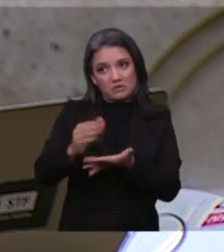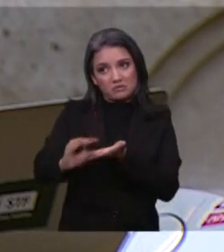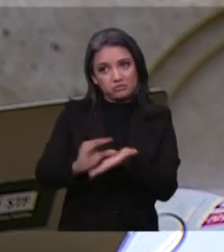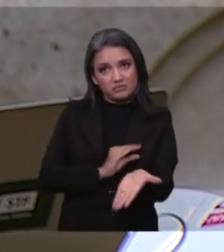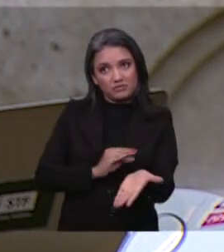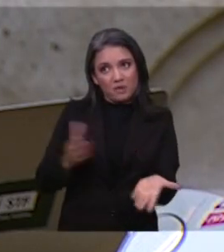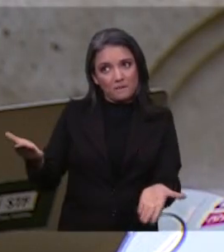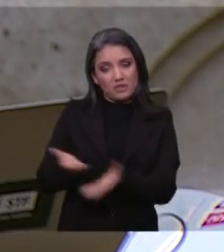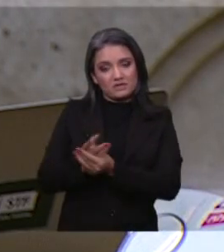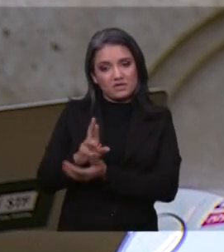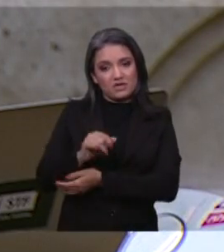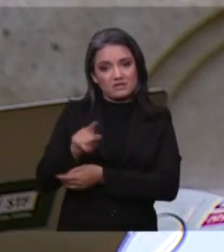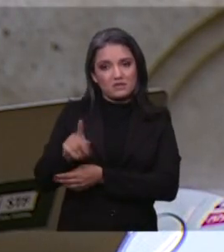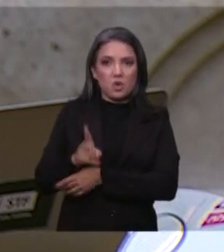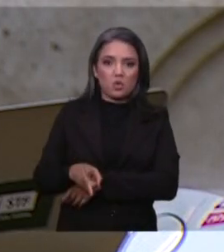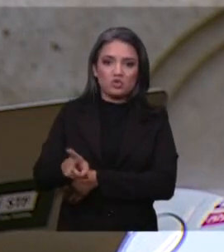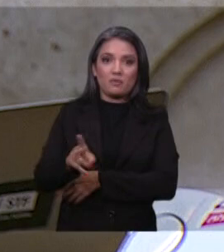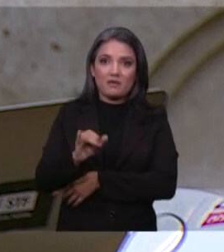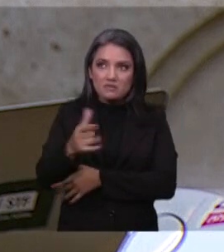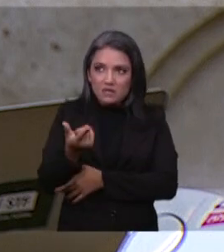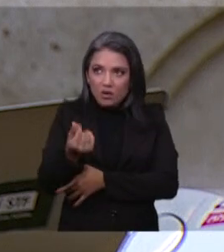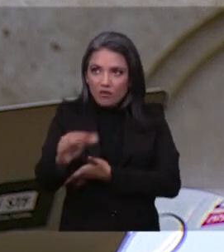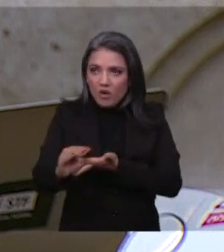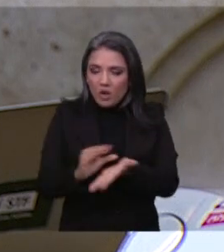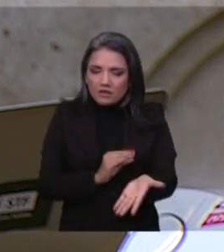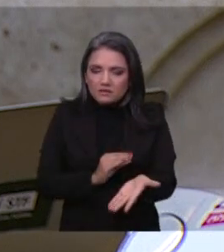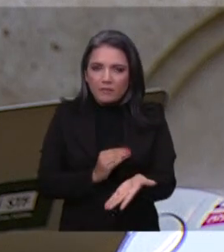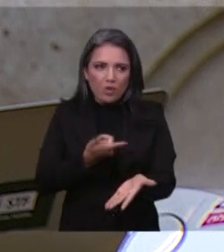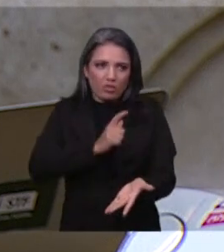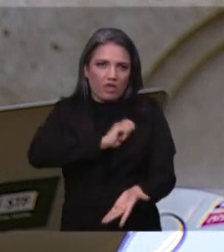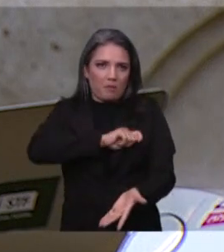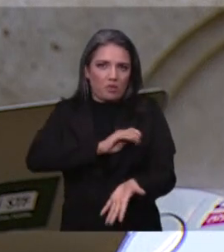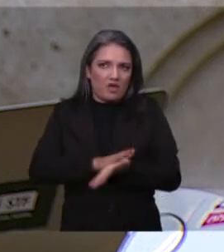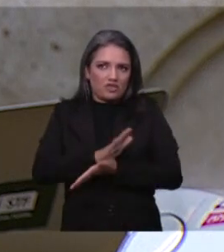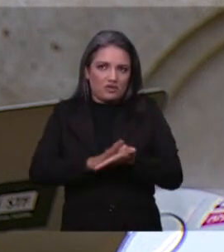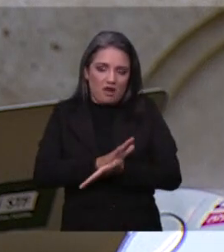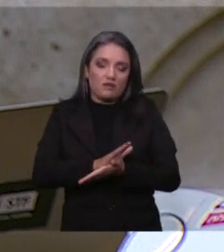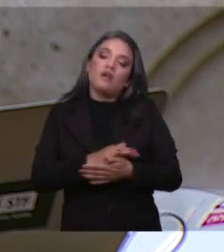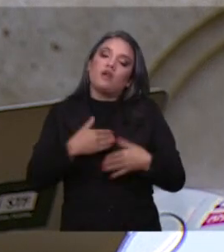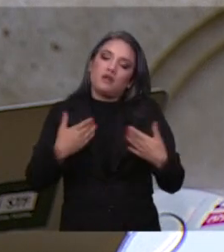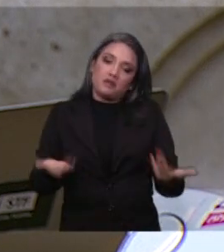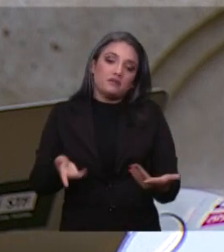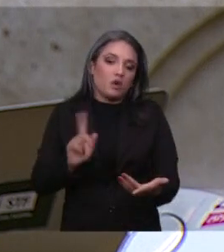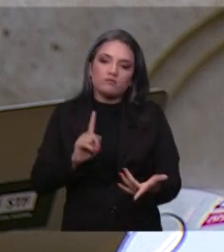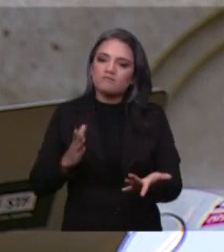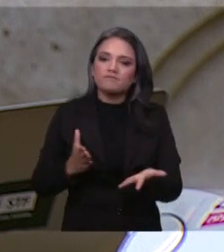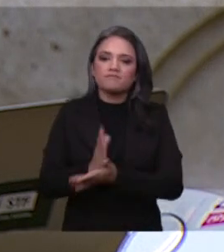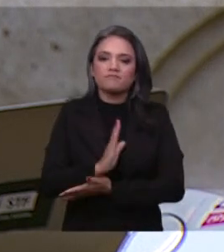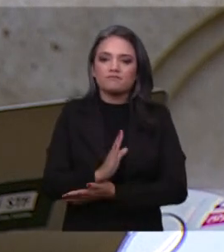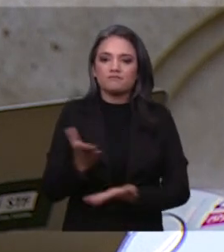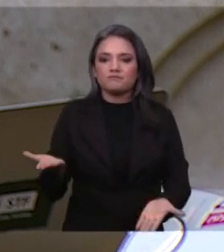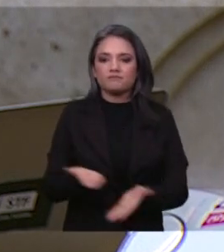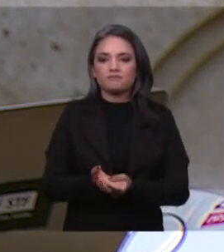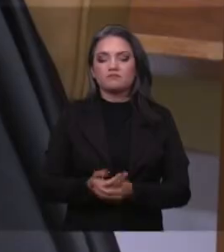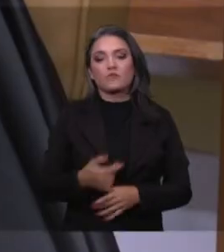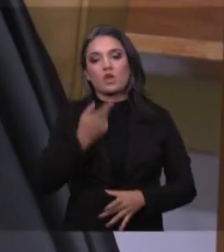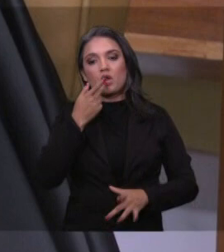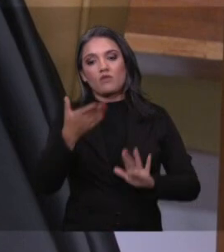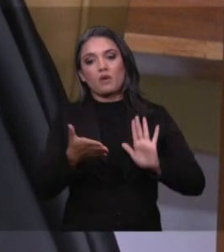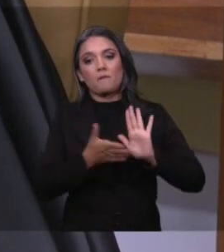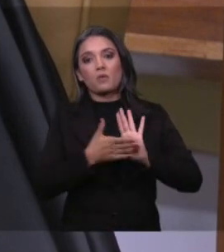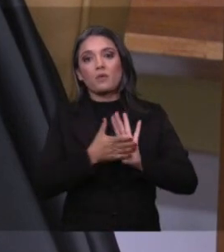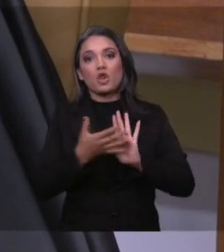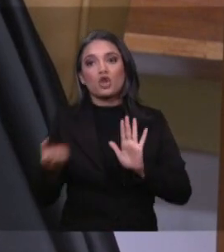se o valor tiver sido recebido de boa-fé, a rescisória tem que ser julgada improcedente. Eu digo propositura de novas